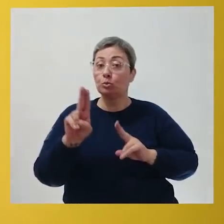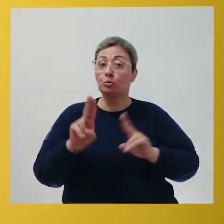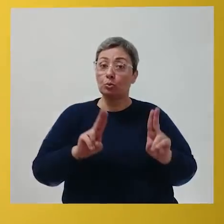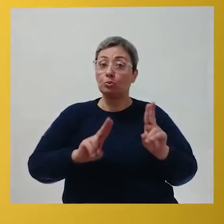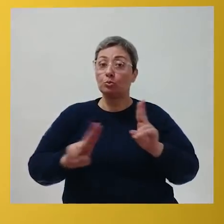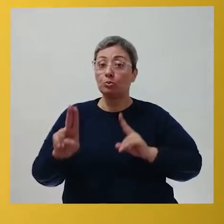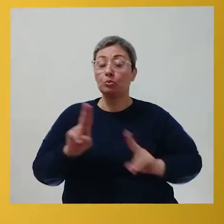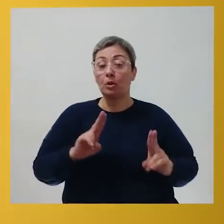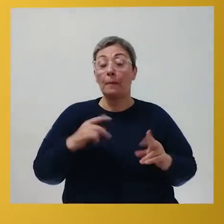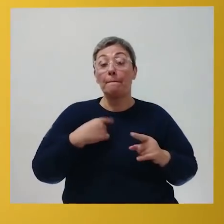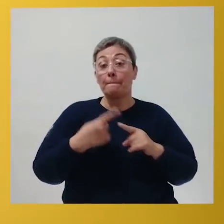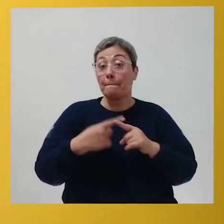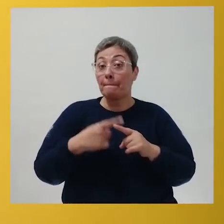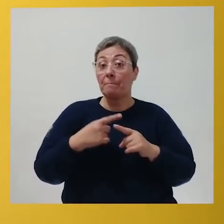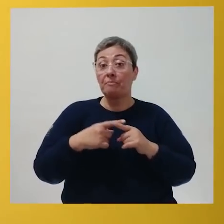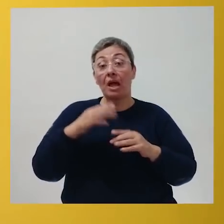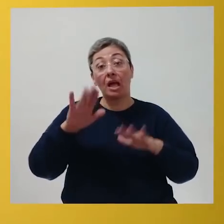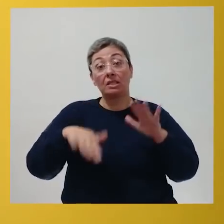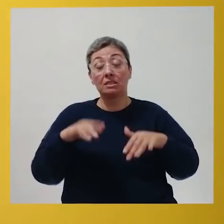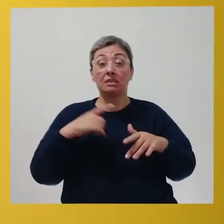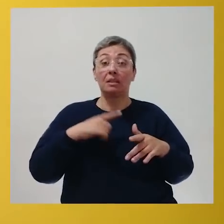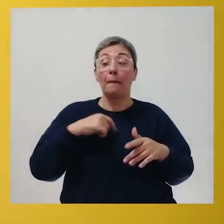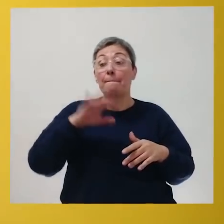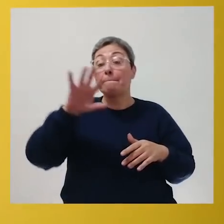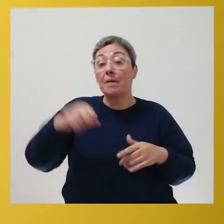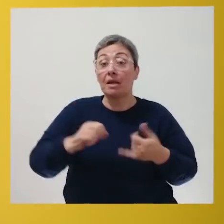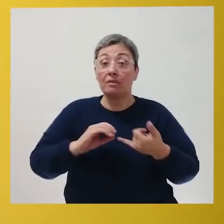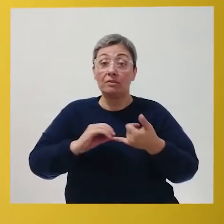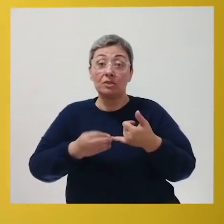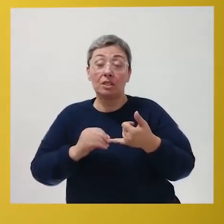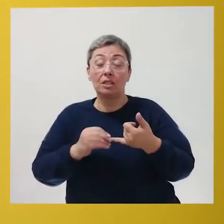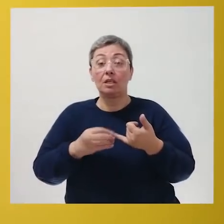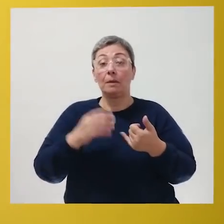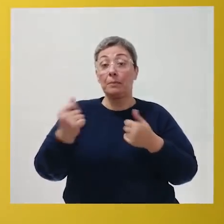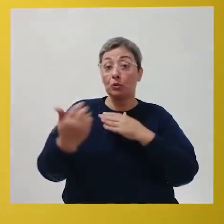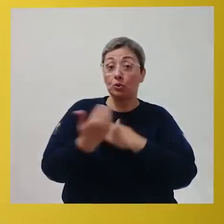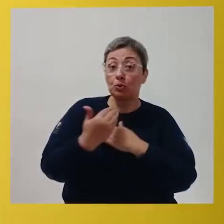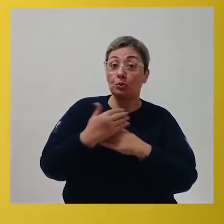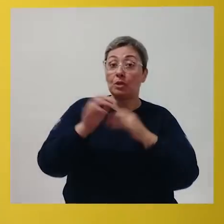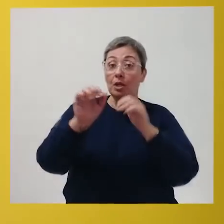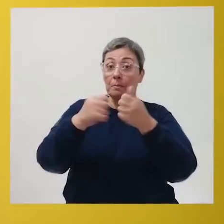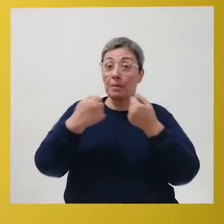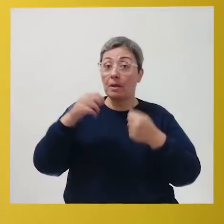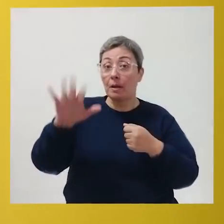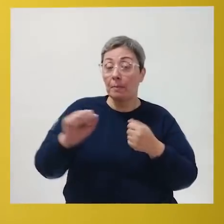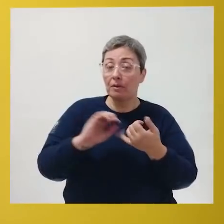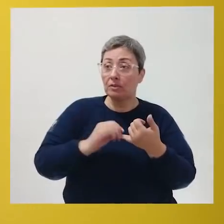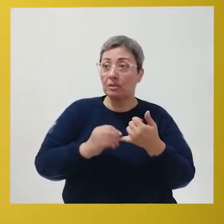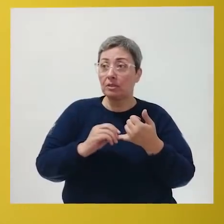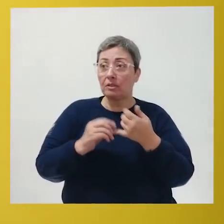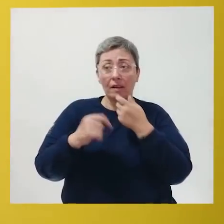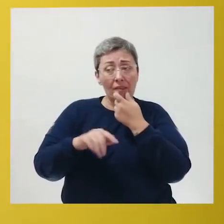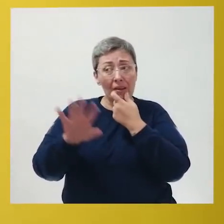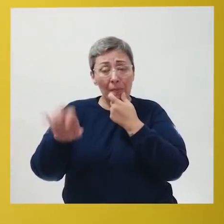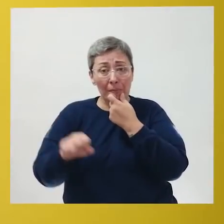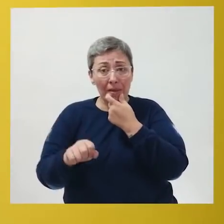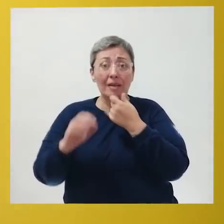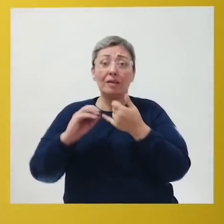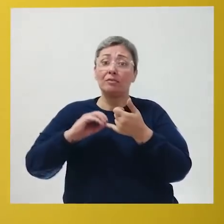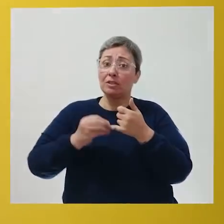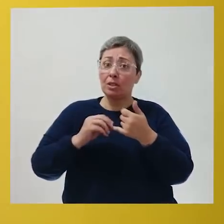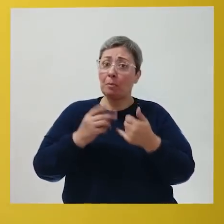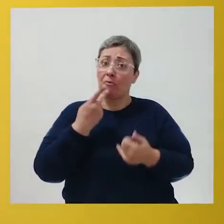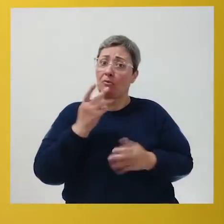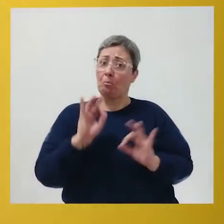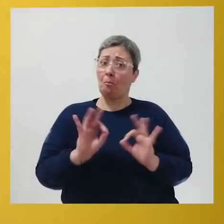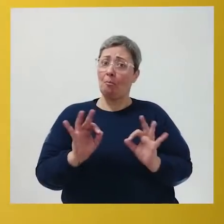nomear, porque muitas vezes eu vou falar, pega lá o feijão, né? Me ajuda, abre o armário e pega o feijão. A criança vai lá e pega o feijão e ela